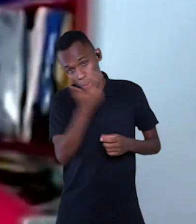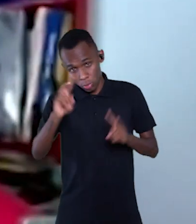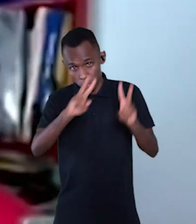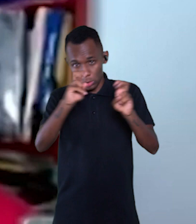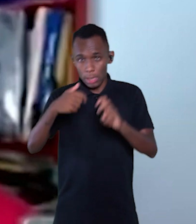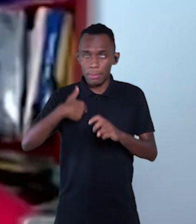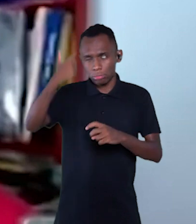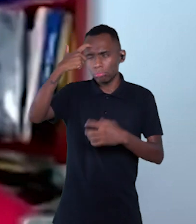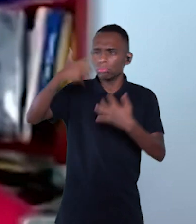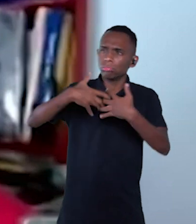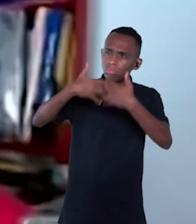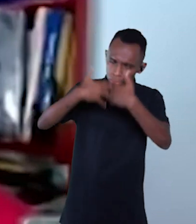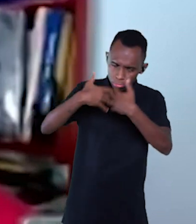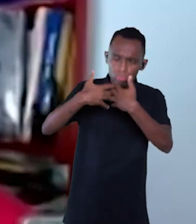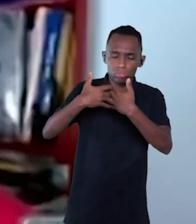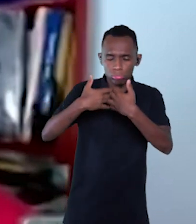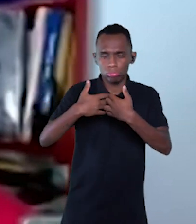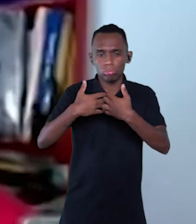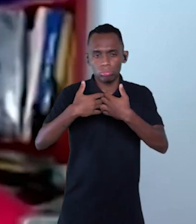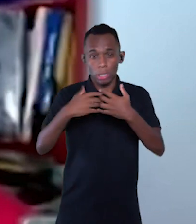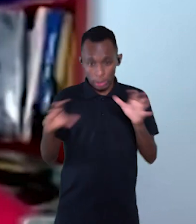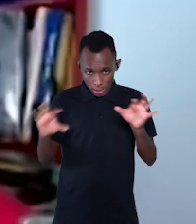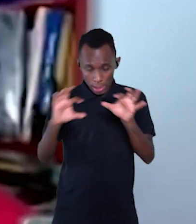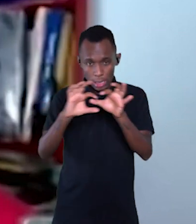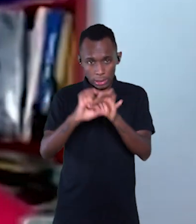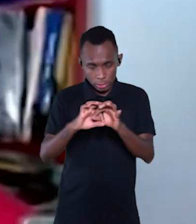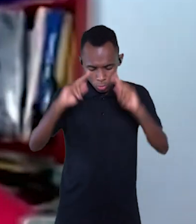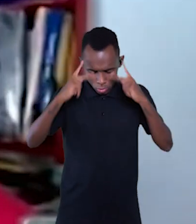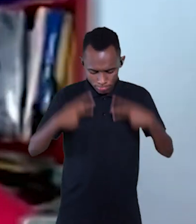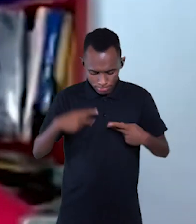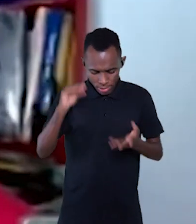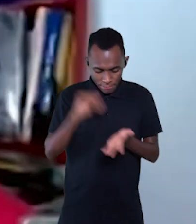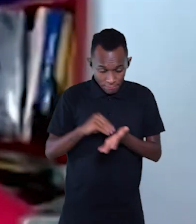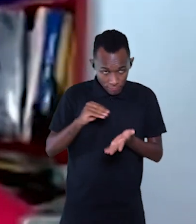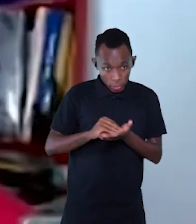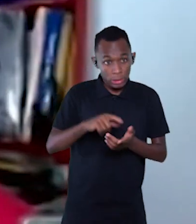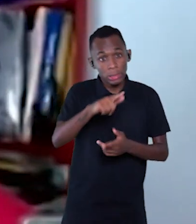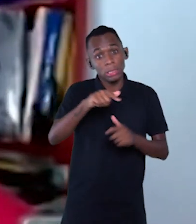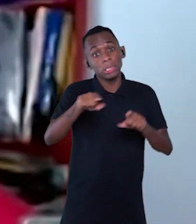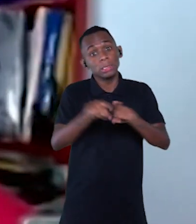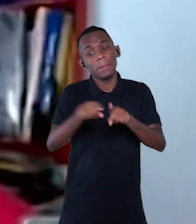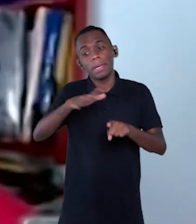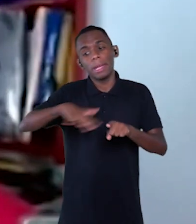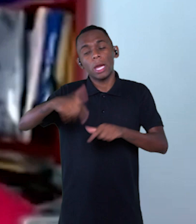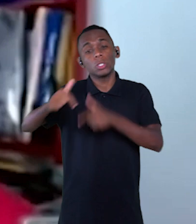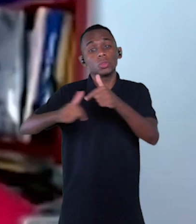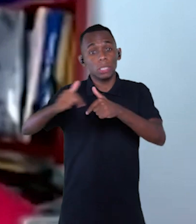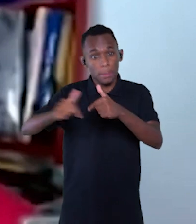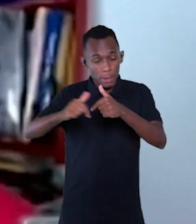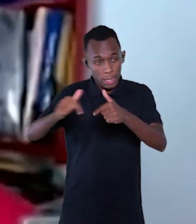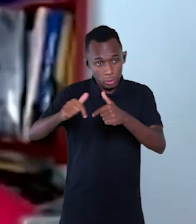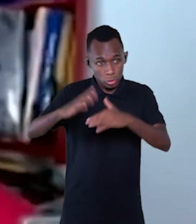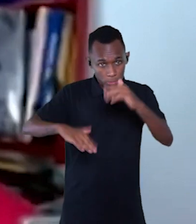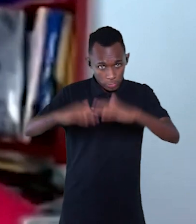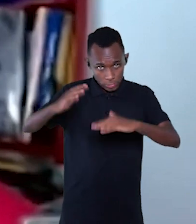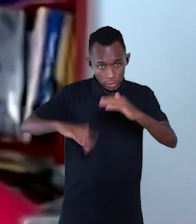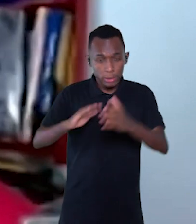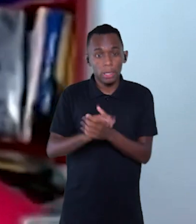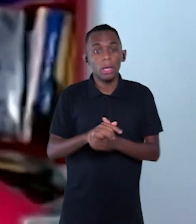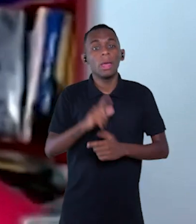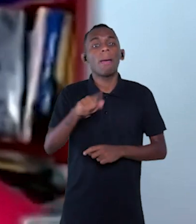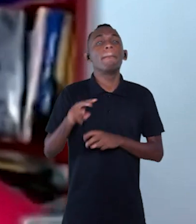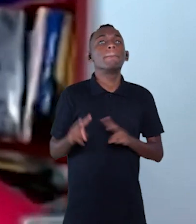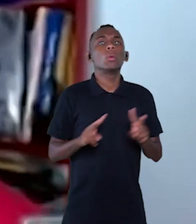pega também, e tem a ver com esse processo de desumanização, não só dos pacientes, mas também dos trabalhadores, que é essa questão de